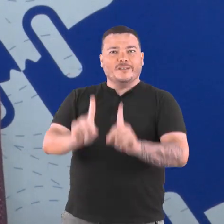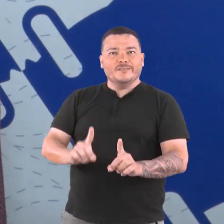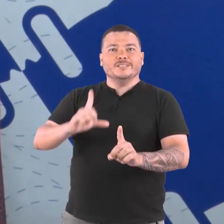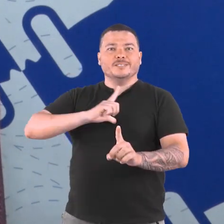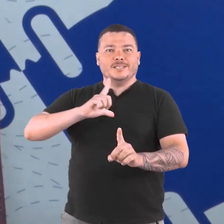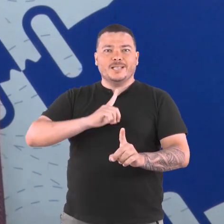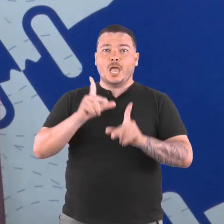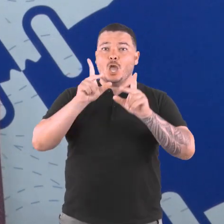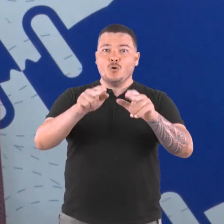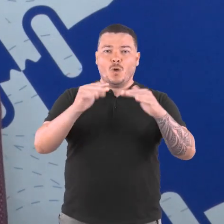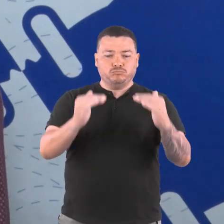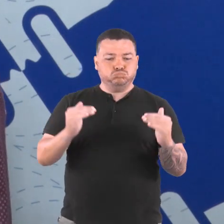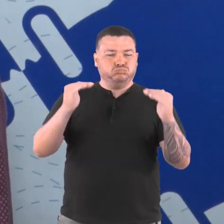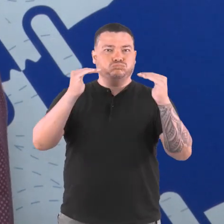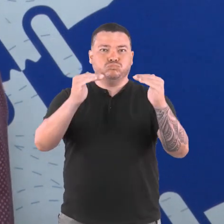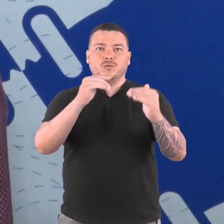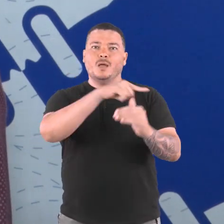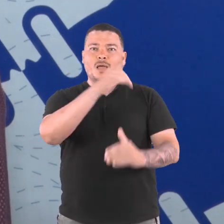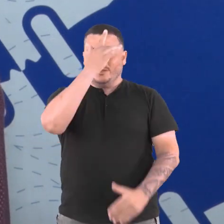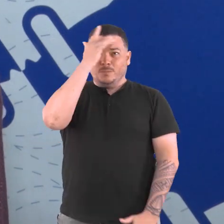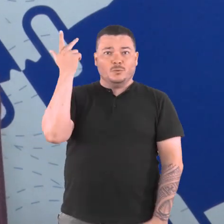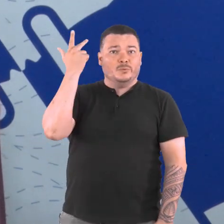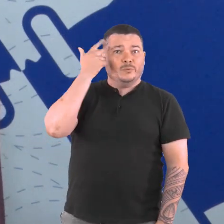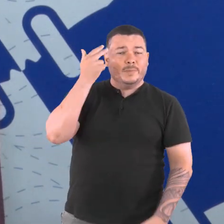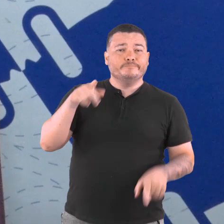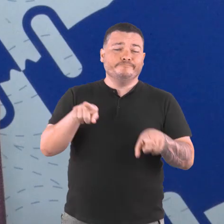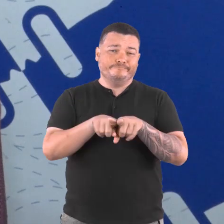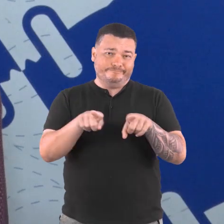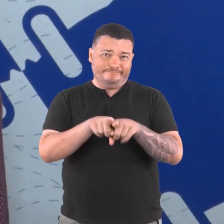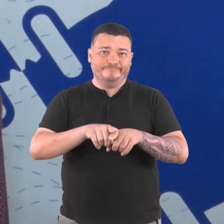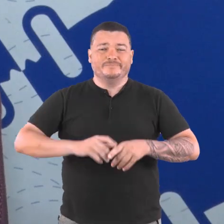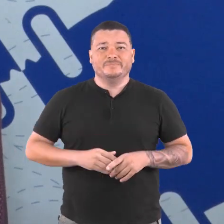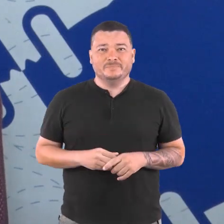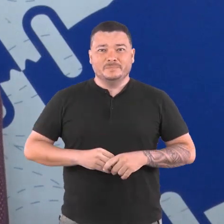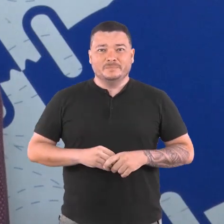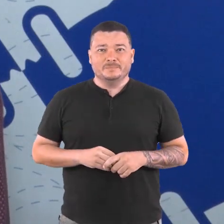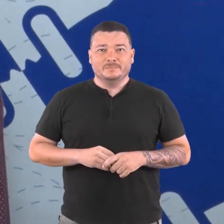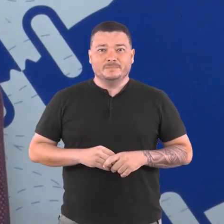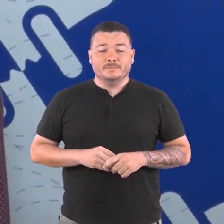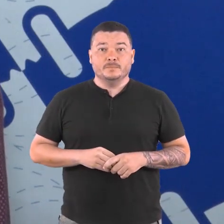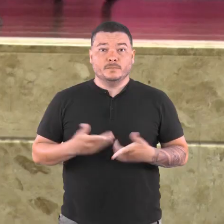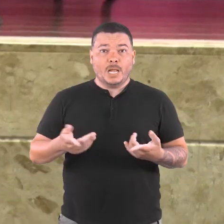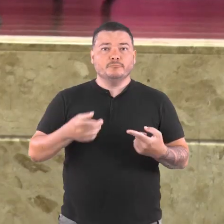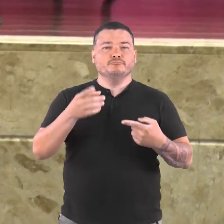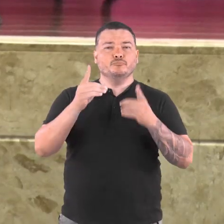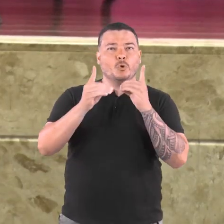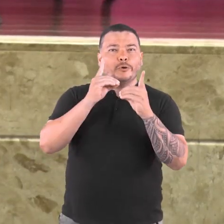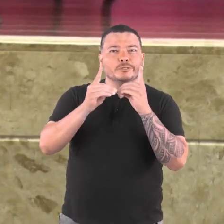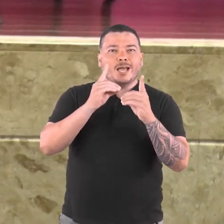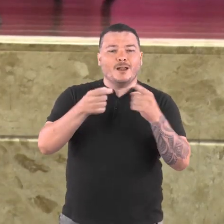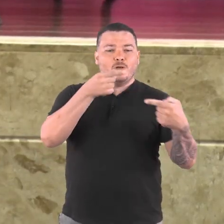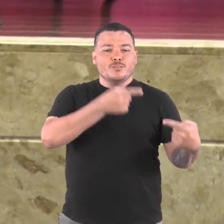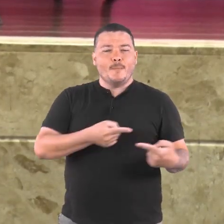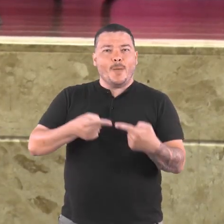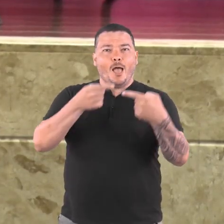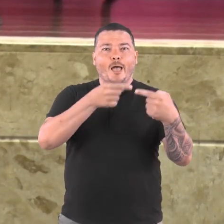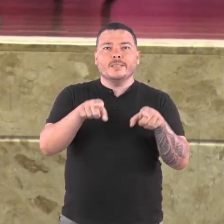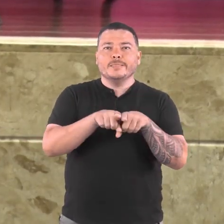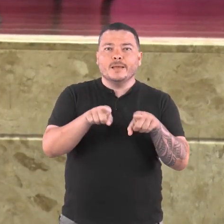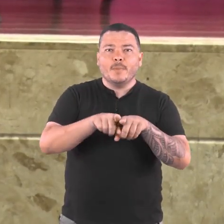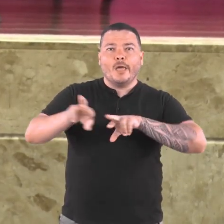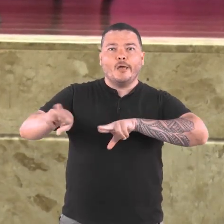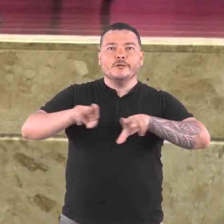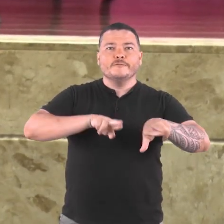com deficiência tenham o mesmo desempenho e as mesmas oportunidades que os demais alunos. No diálogo foram